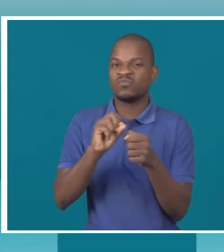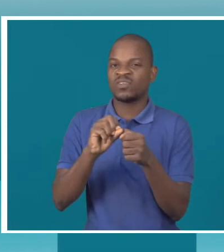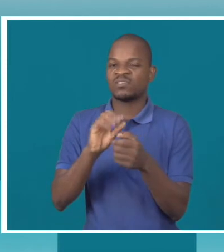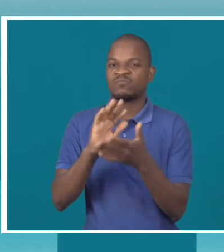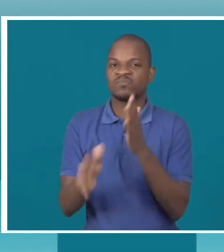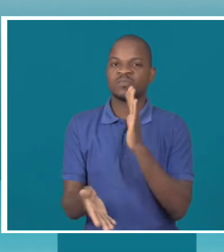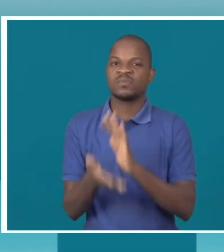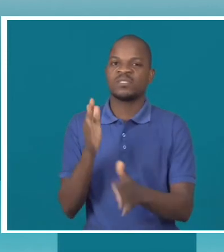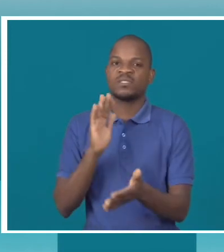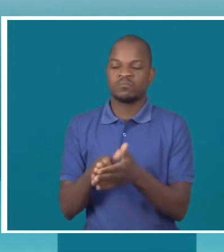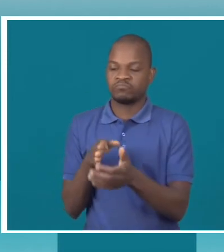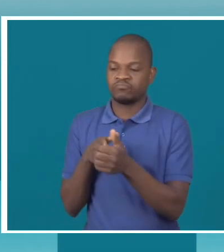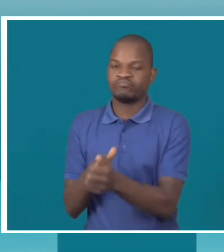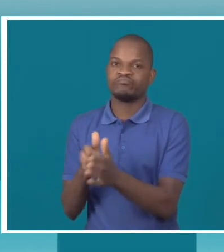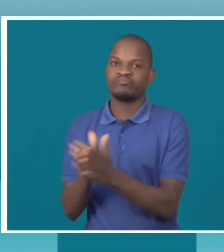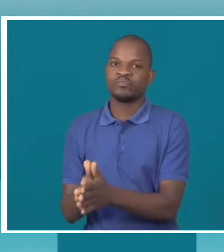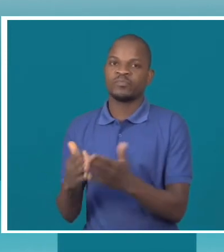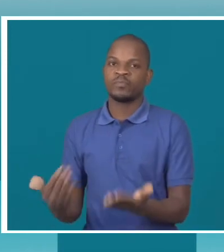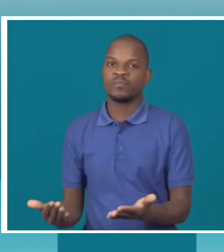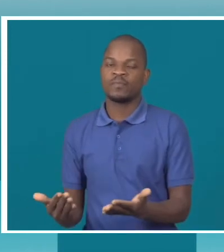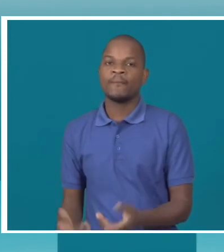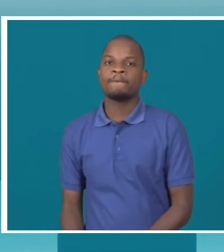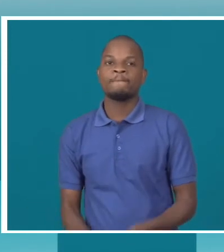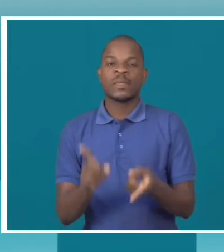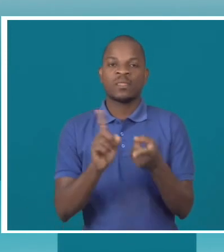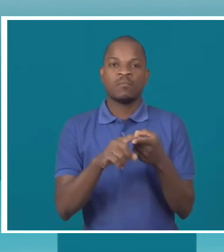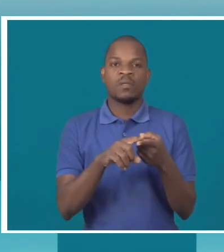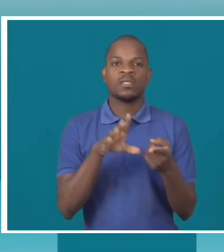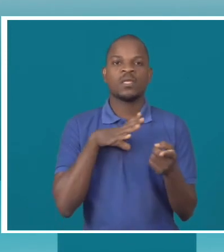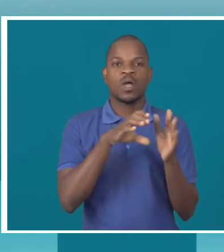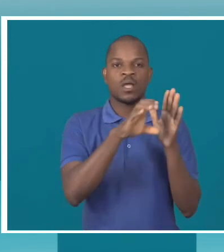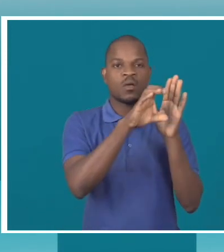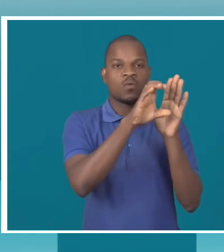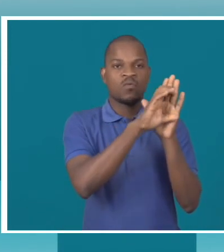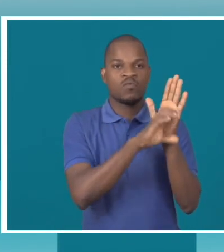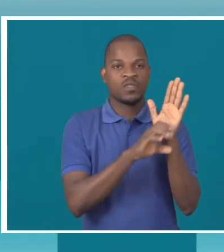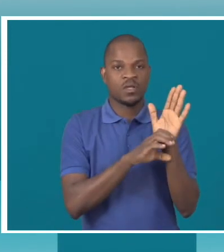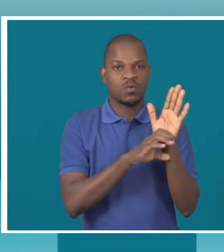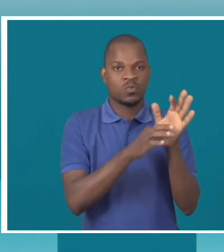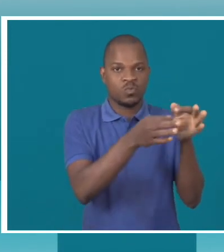não está a fazer nada. Temos a convenção.